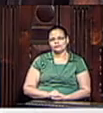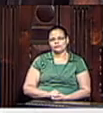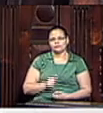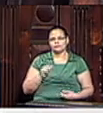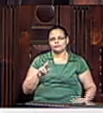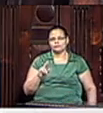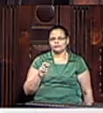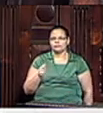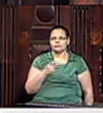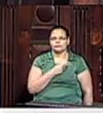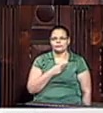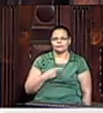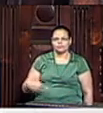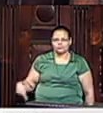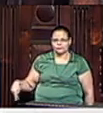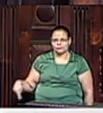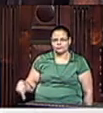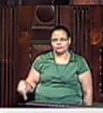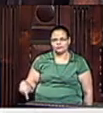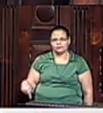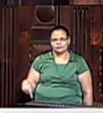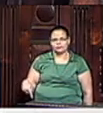Senhora presidente,